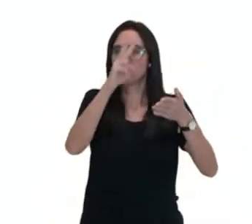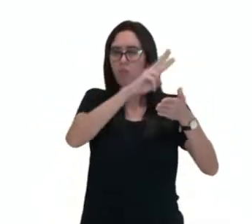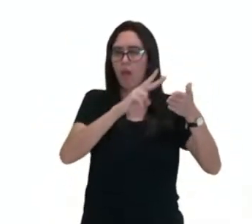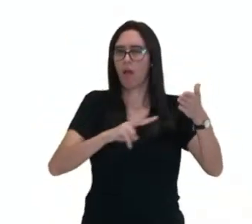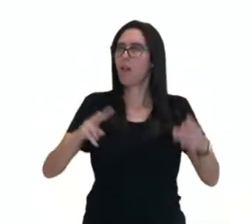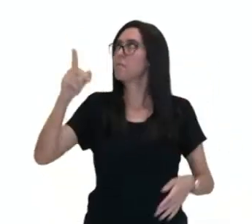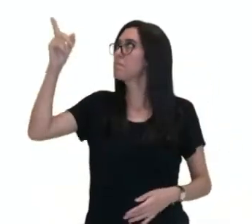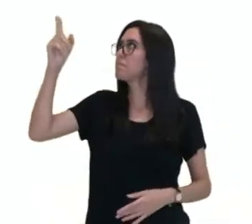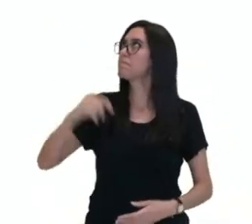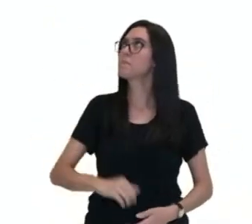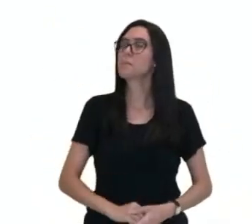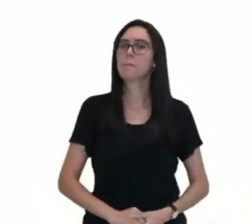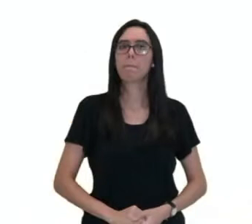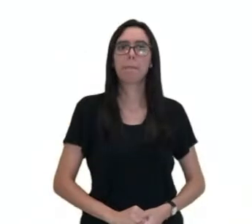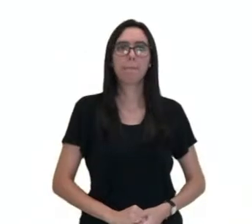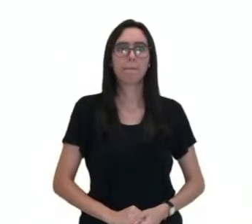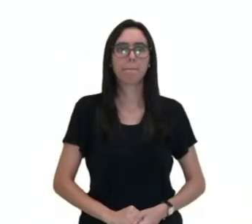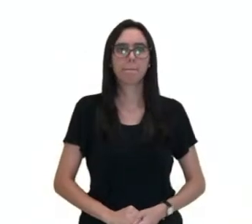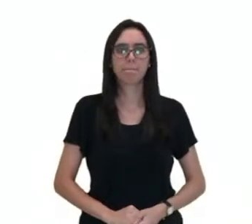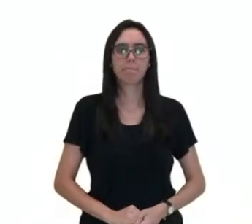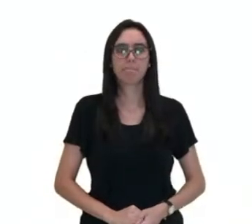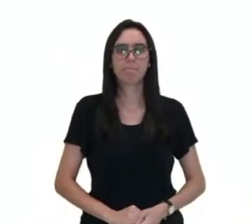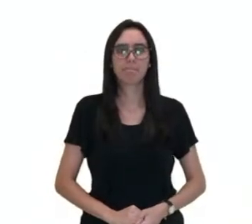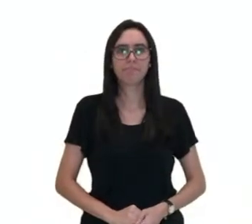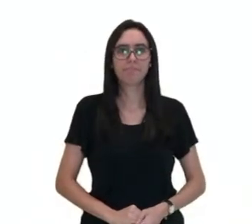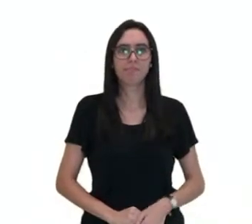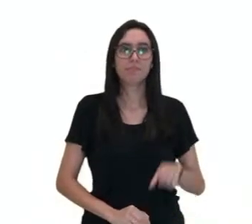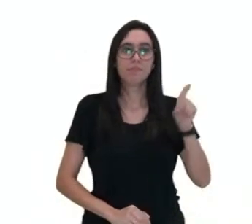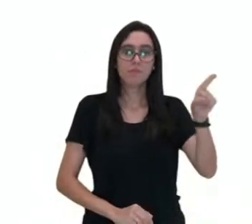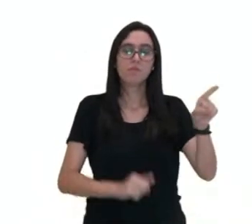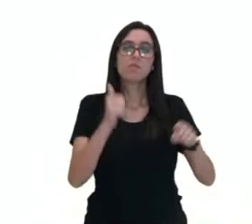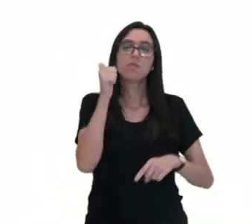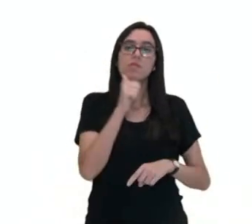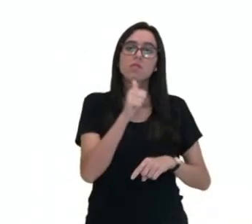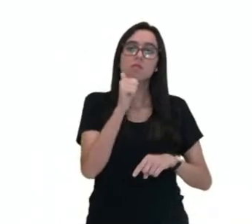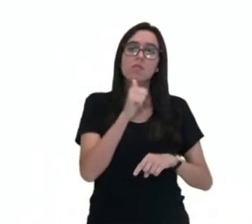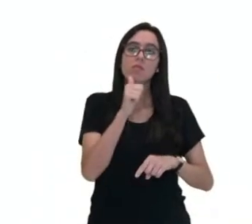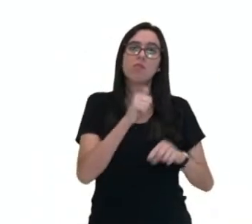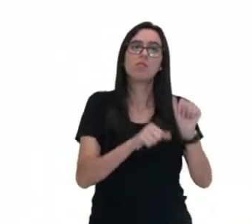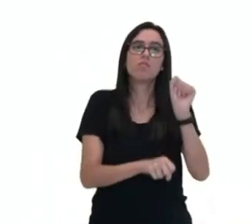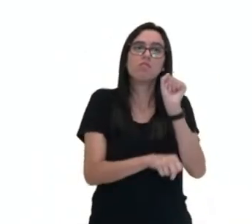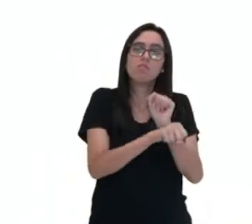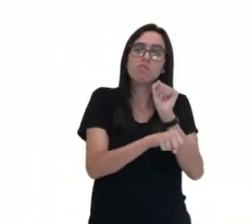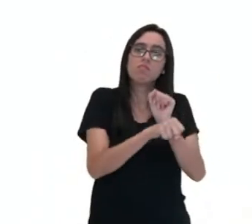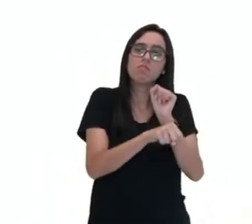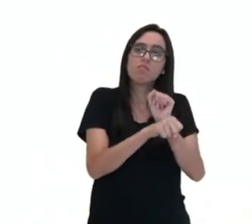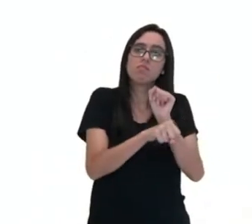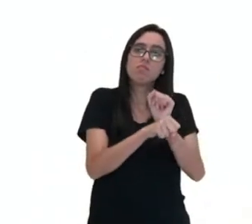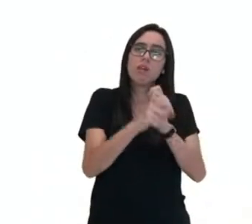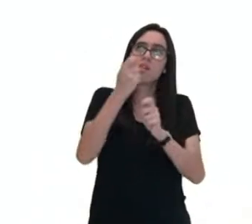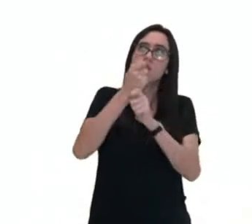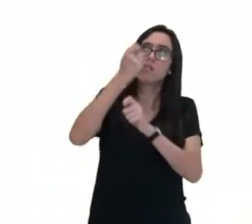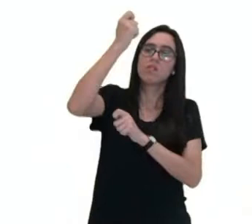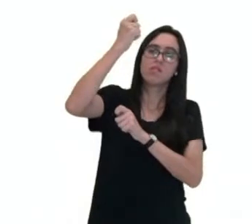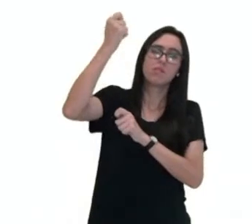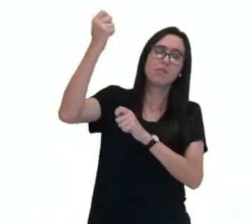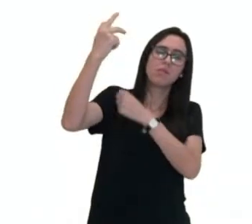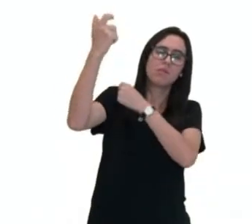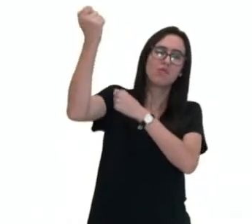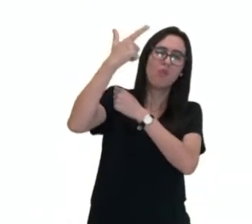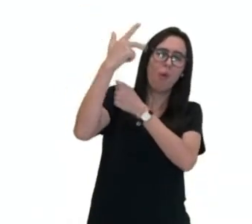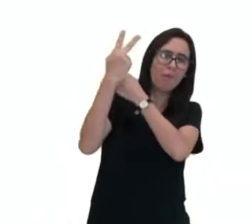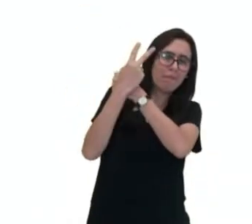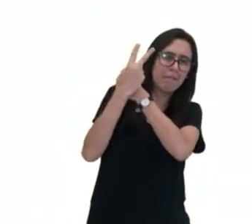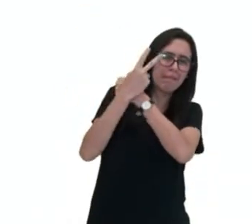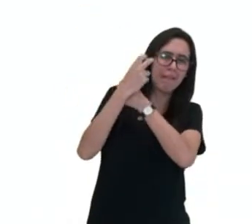aqui comigo. A dona esperava impaciente sob o guarda-sol. O bacete ruivo, afinal, despregou-se